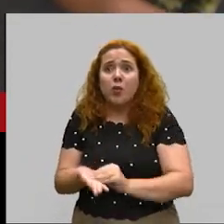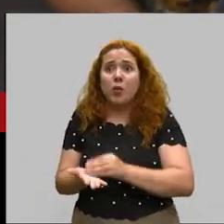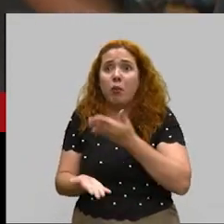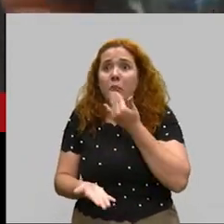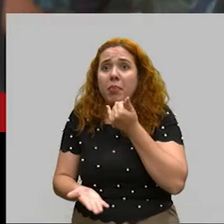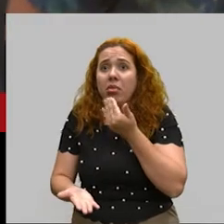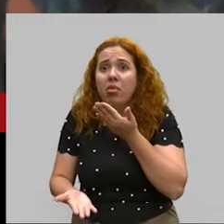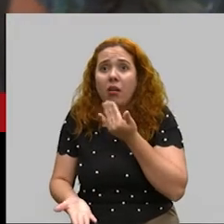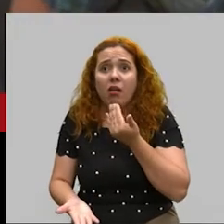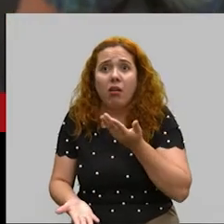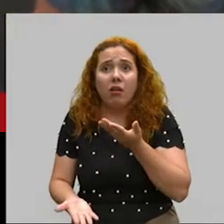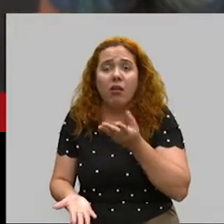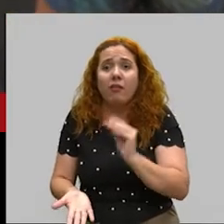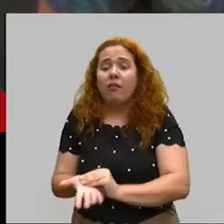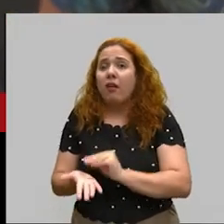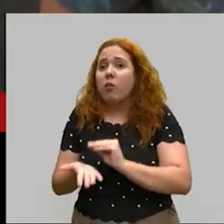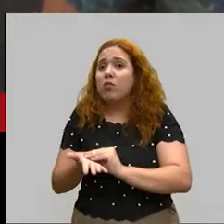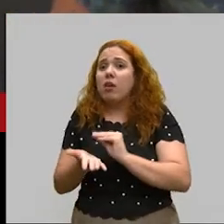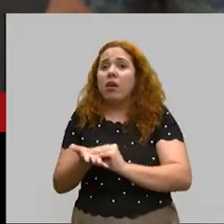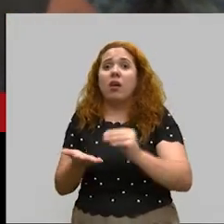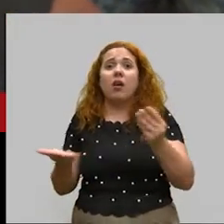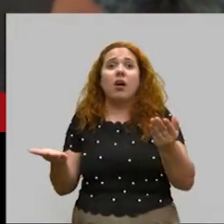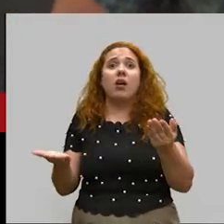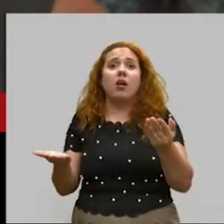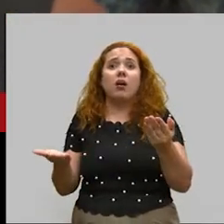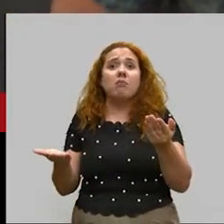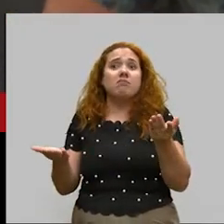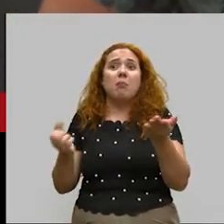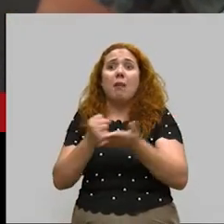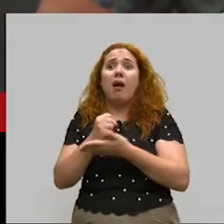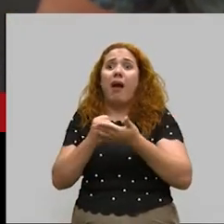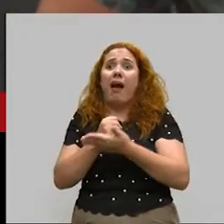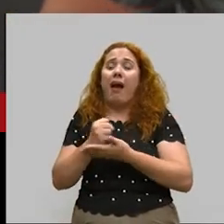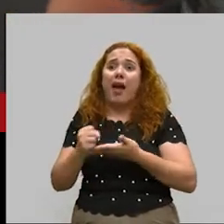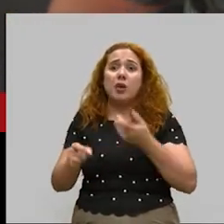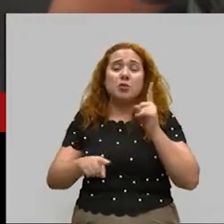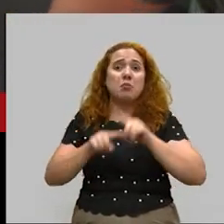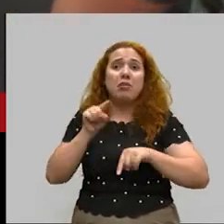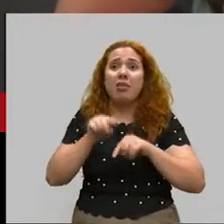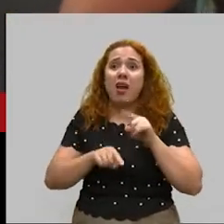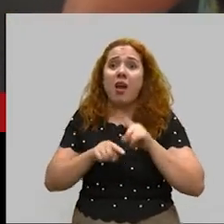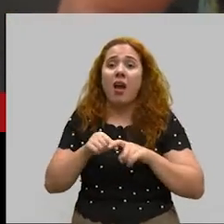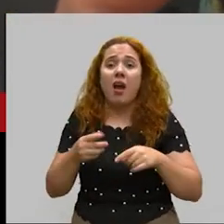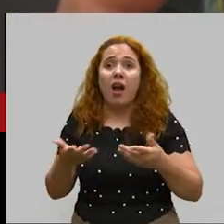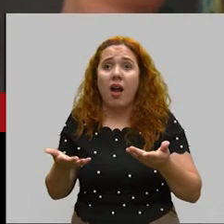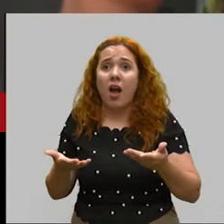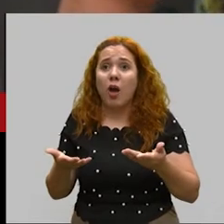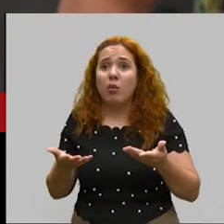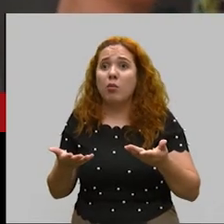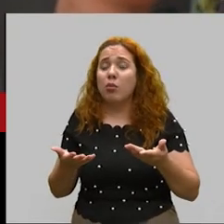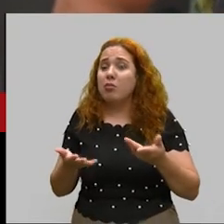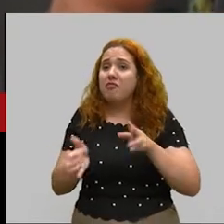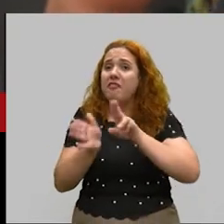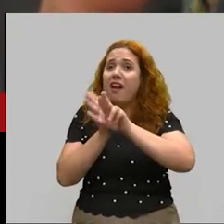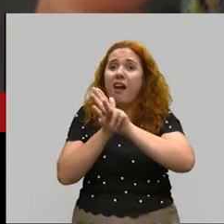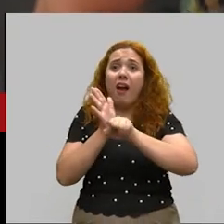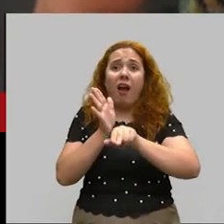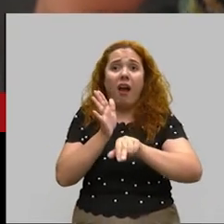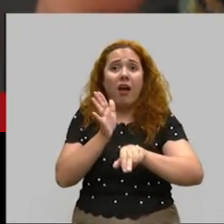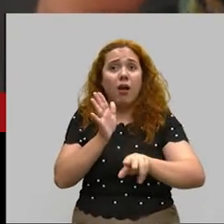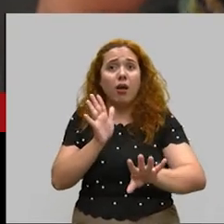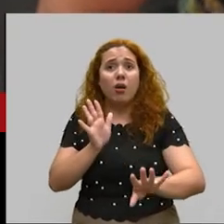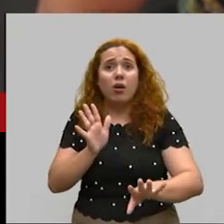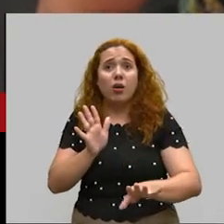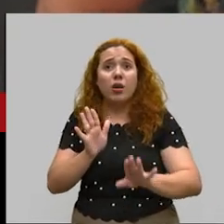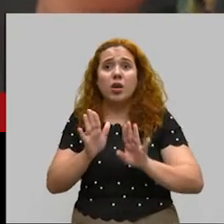na escola falta de domínio de materialidade na escola de equipamentos na escola de escola